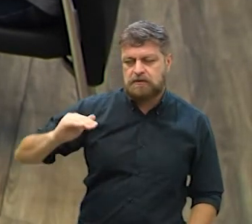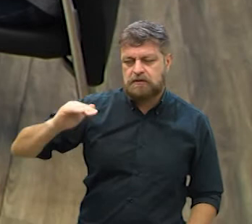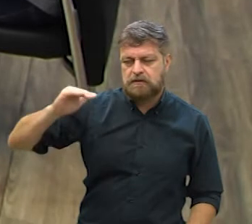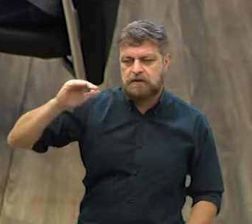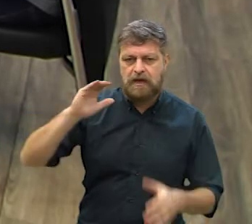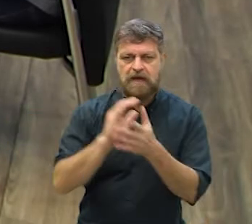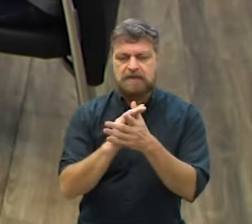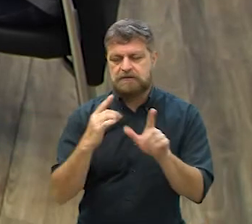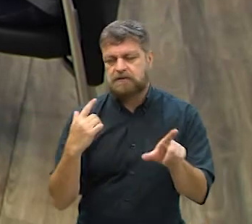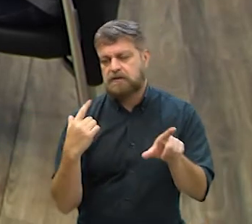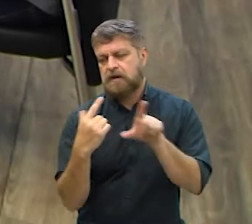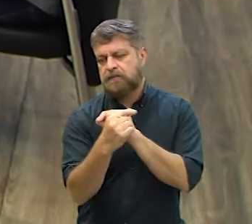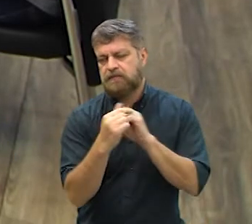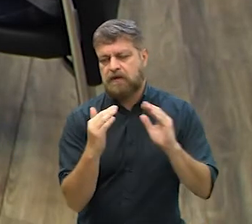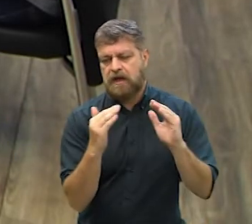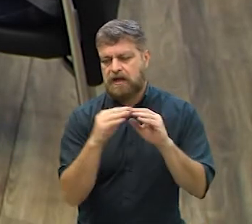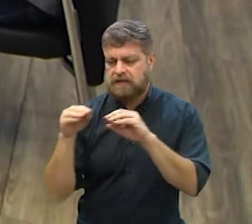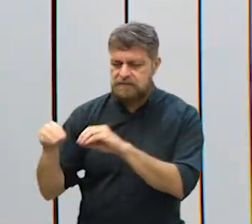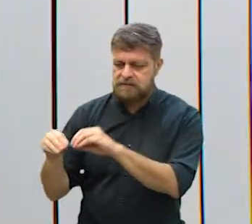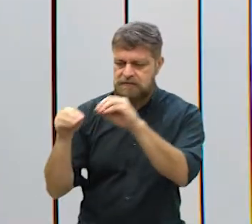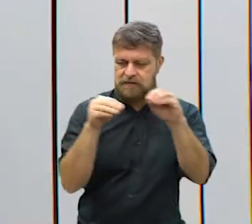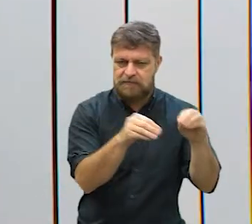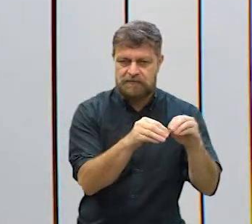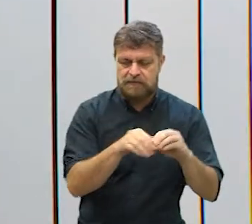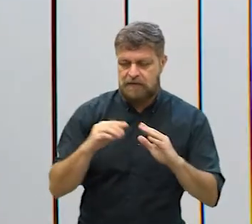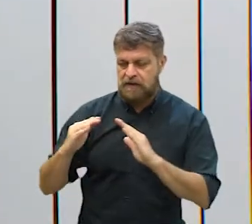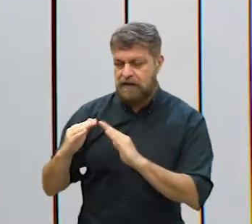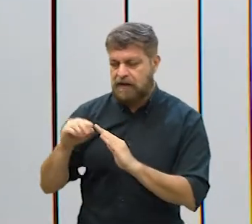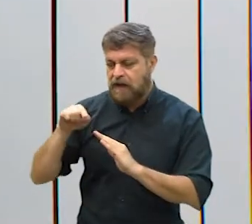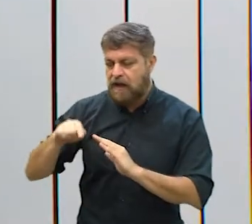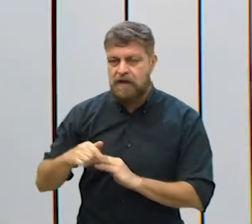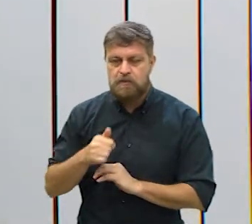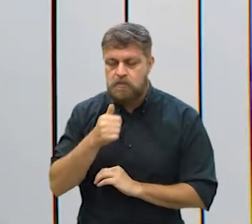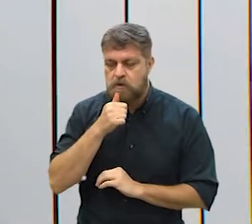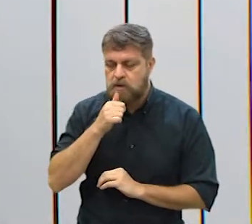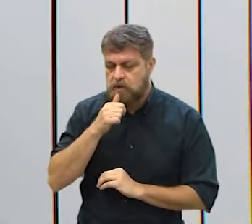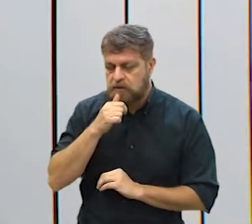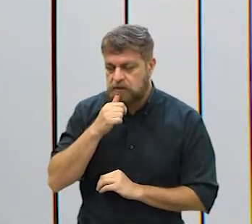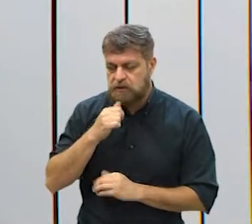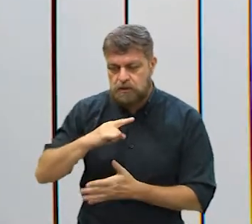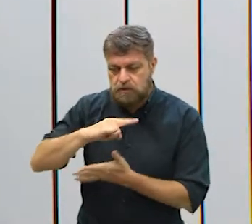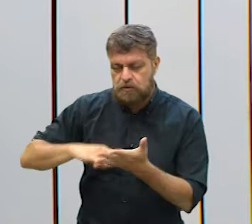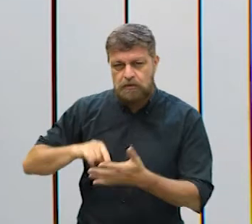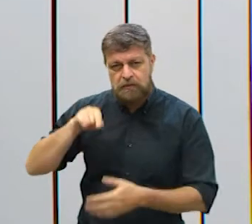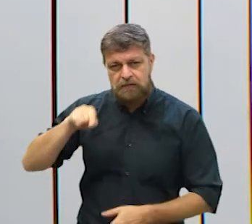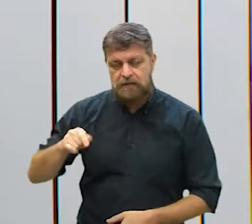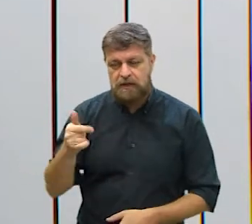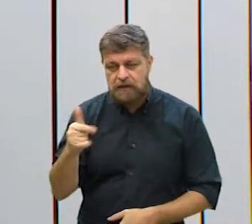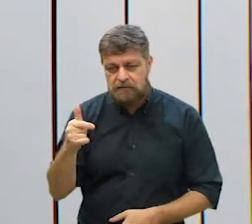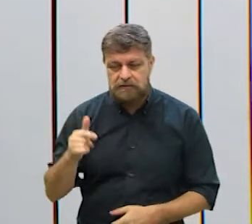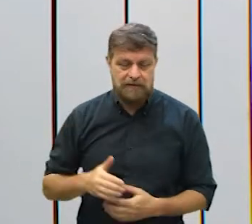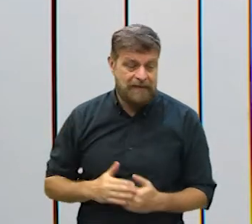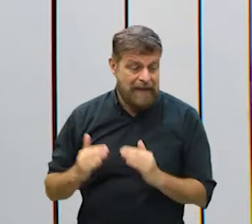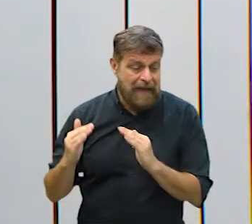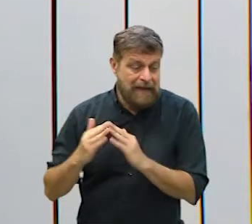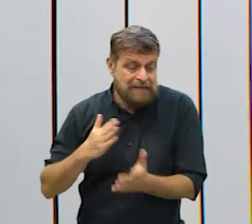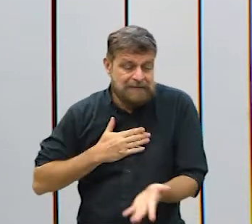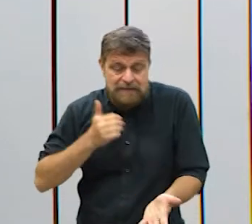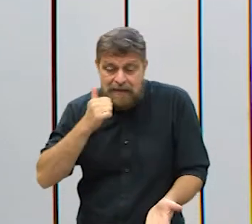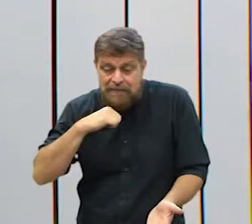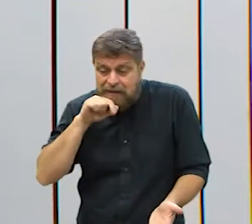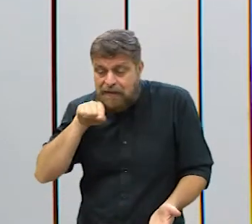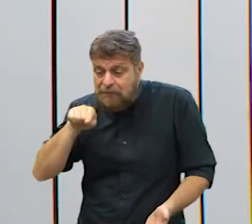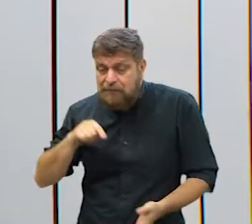já casou, foi morar em uma outra área e ainda eles me ligam: pô, como vai ficar a casinha lá da minha mãe? Eu nasci lá,